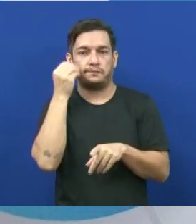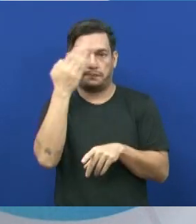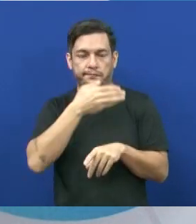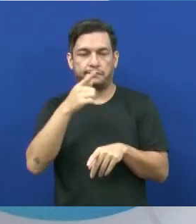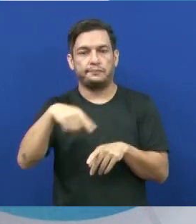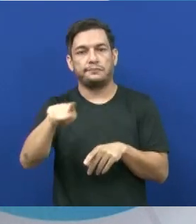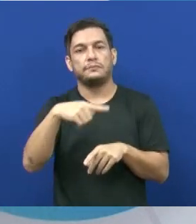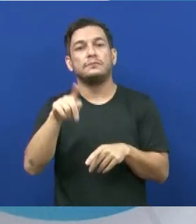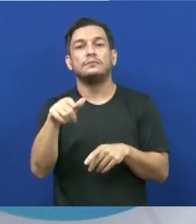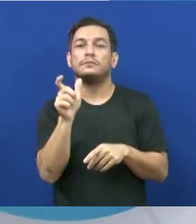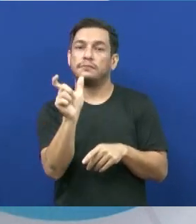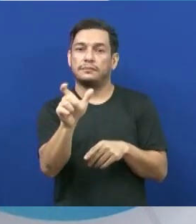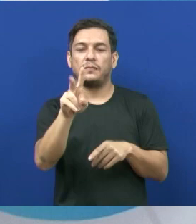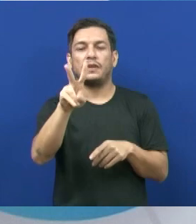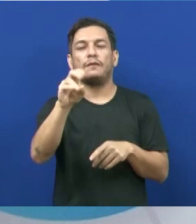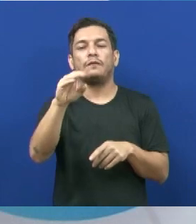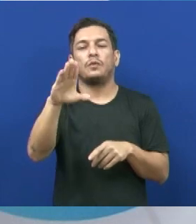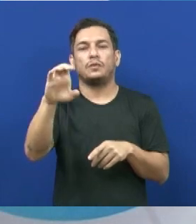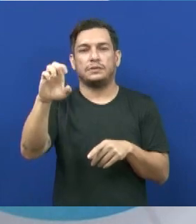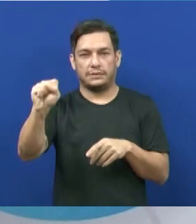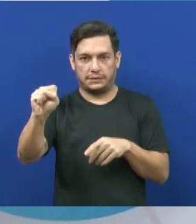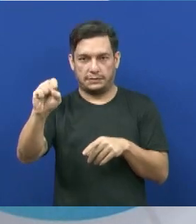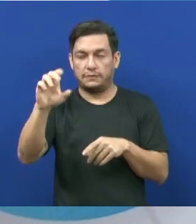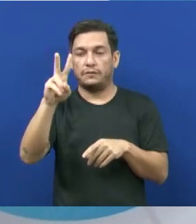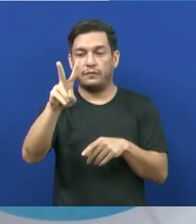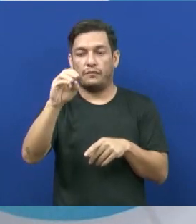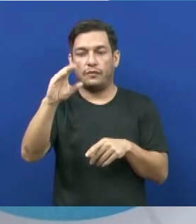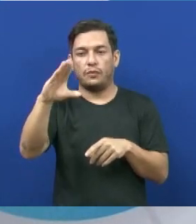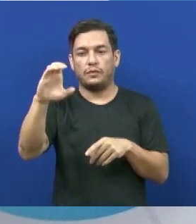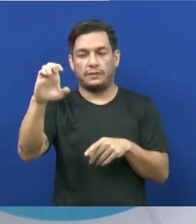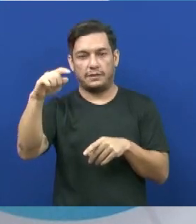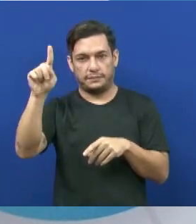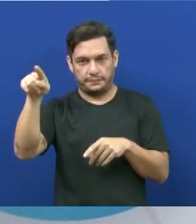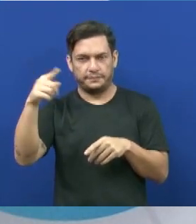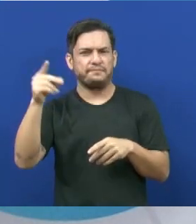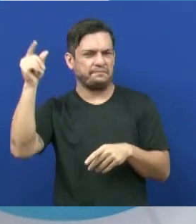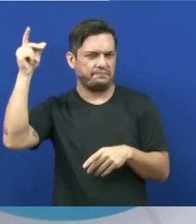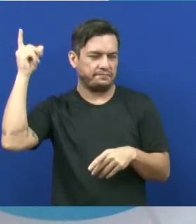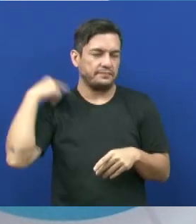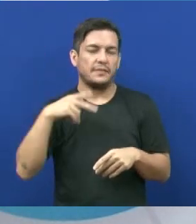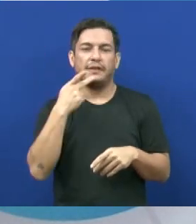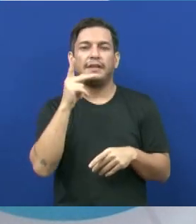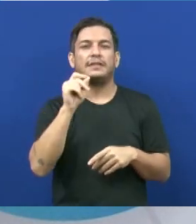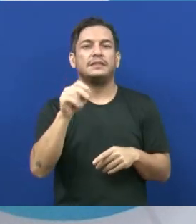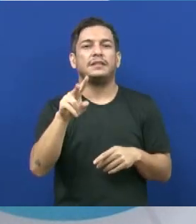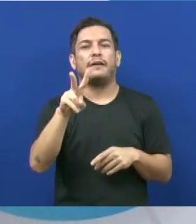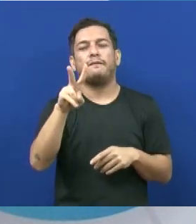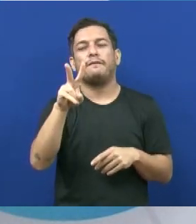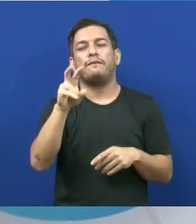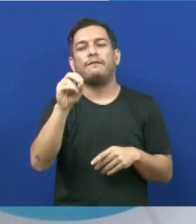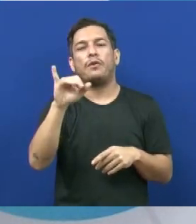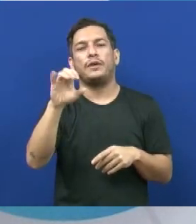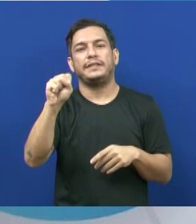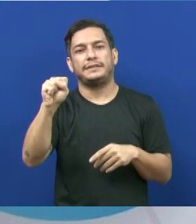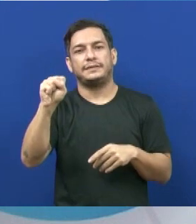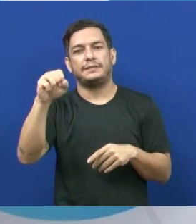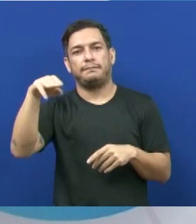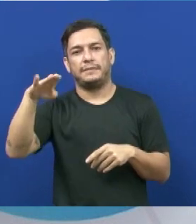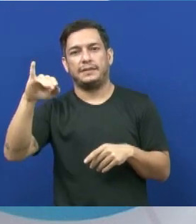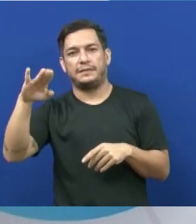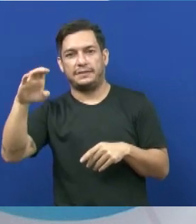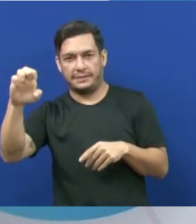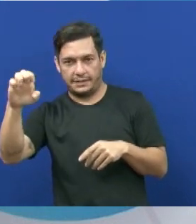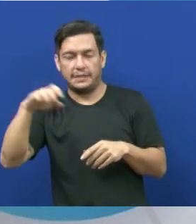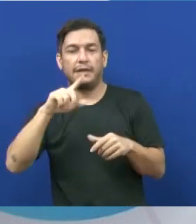vocês disso é a palavra você antes do mês numa época bem antiga nós falávamos boys mc e